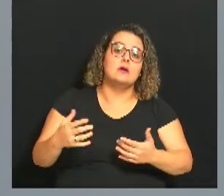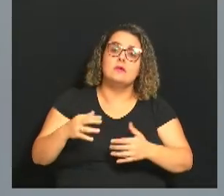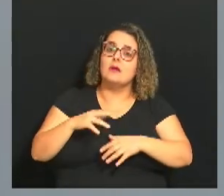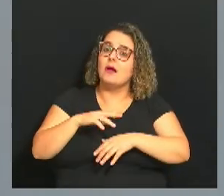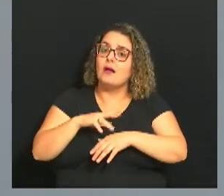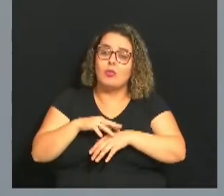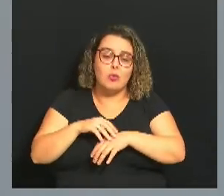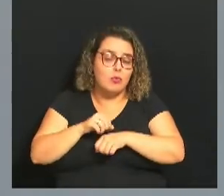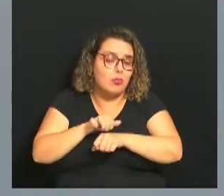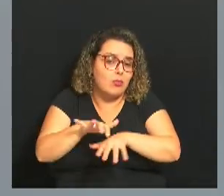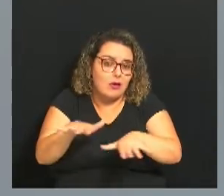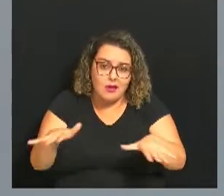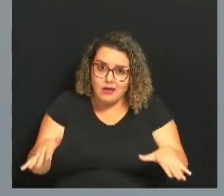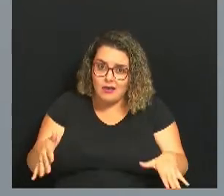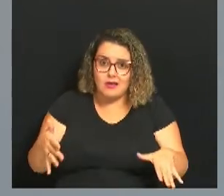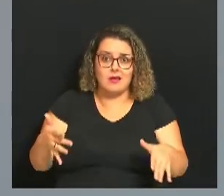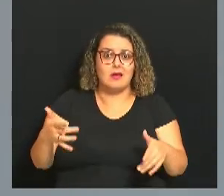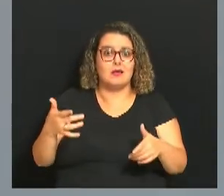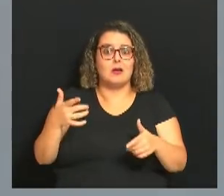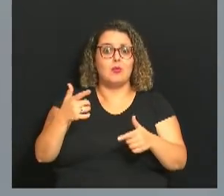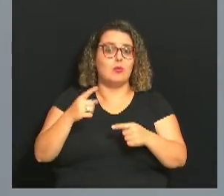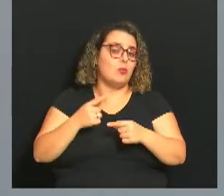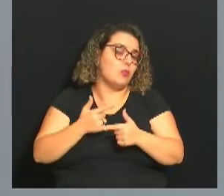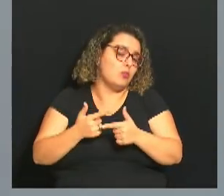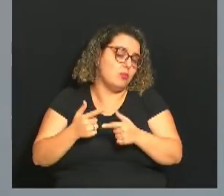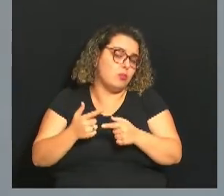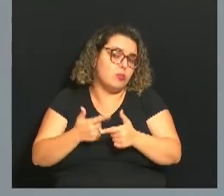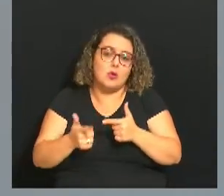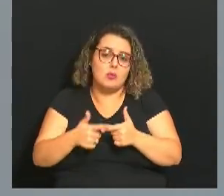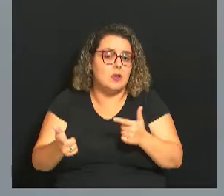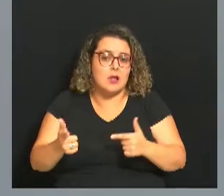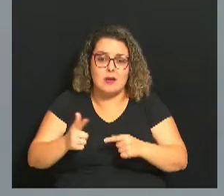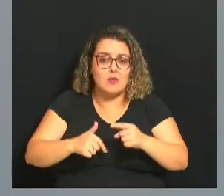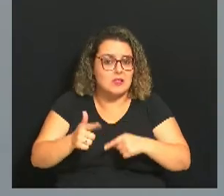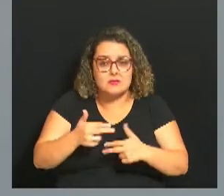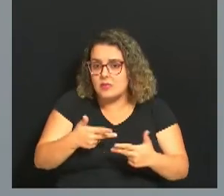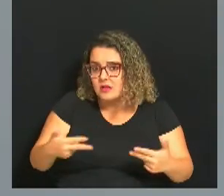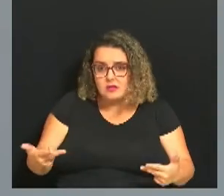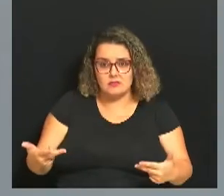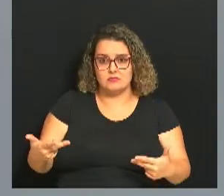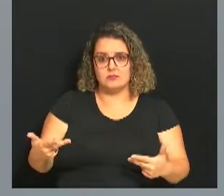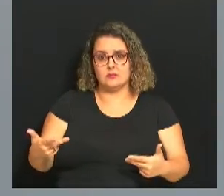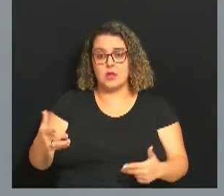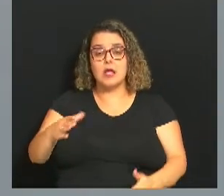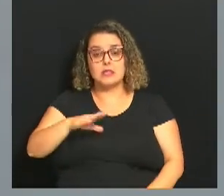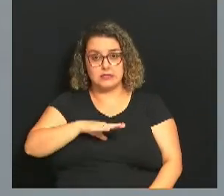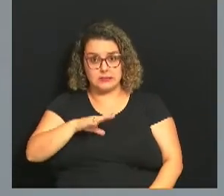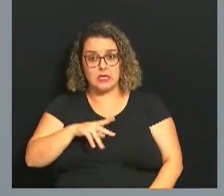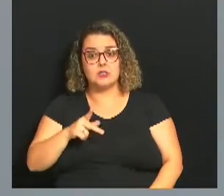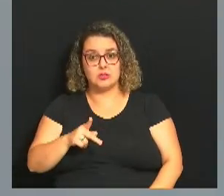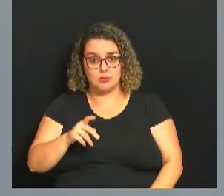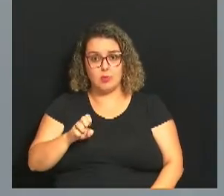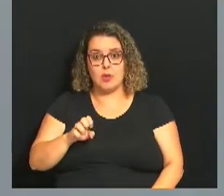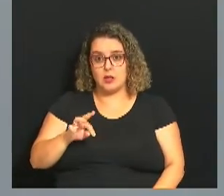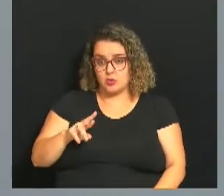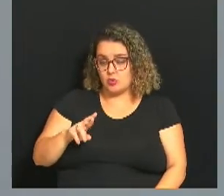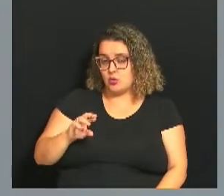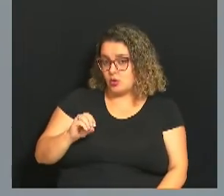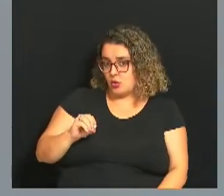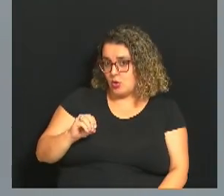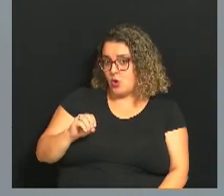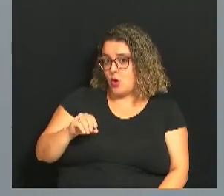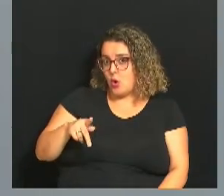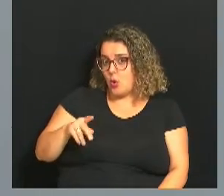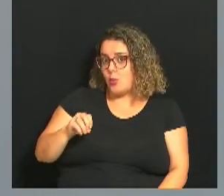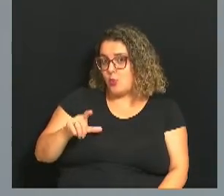assim, é implantar um sistema de monitoramento automático. Petrópolis fez isso com relação ao Rio, mas só que não tem o